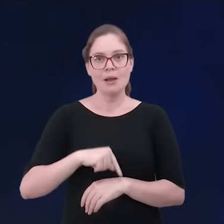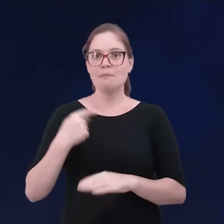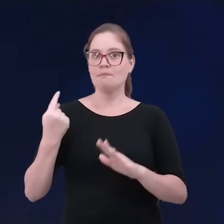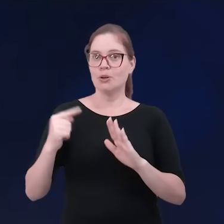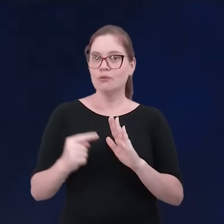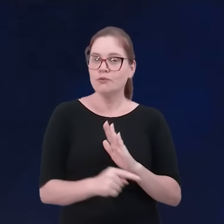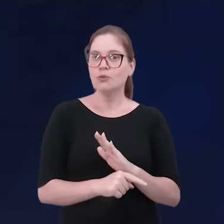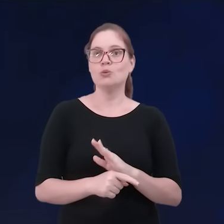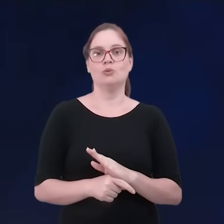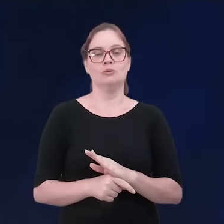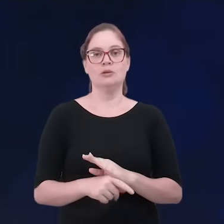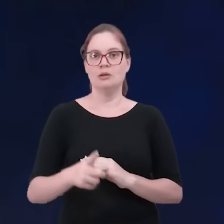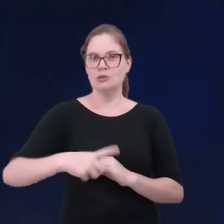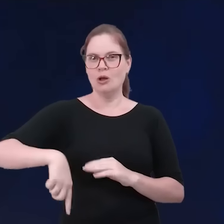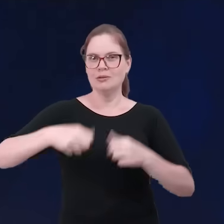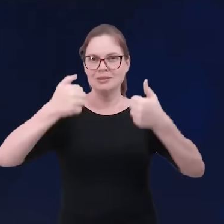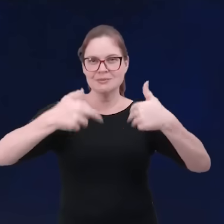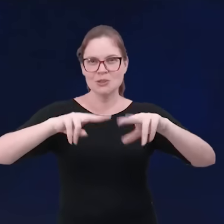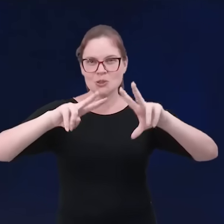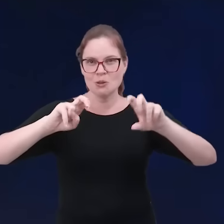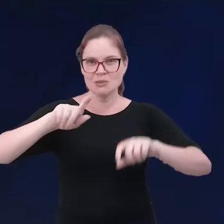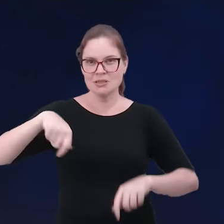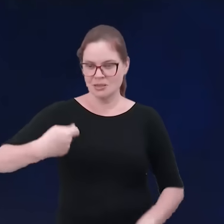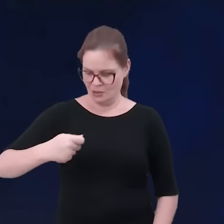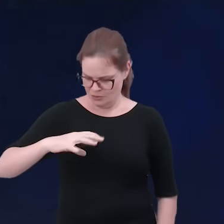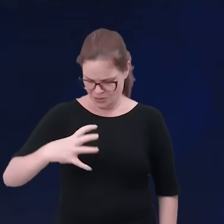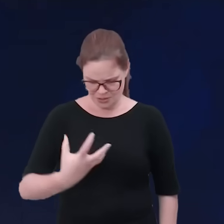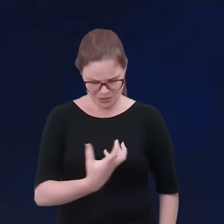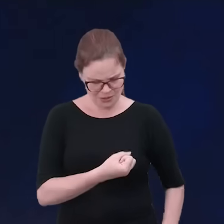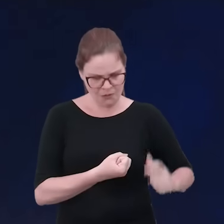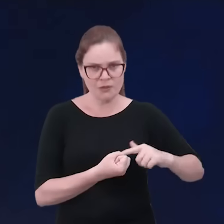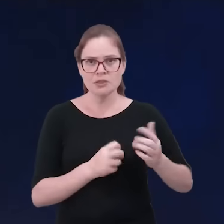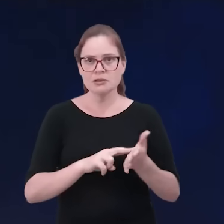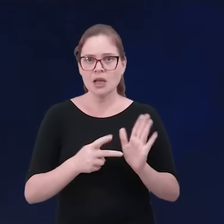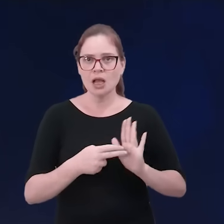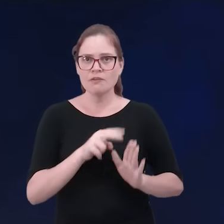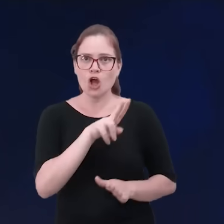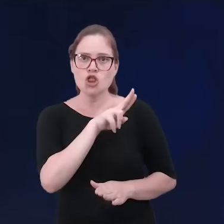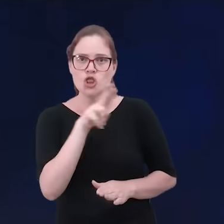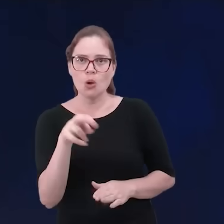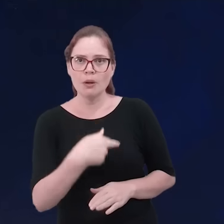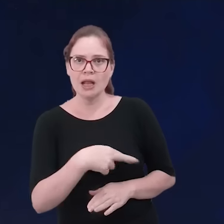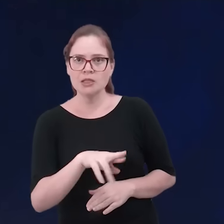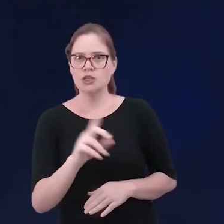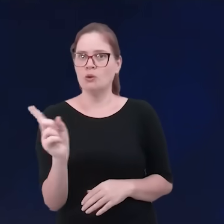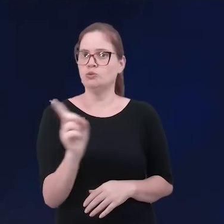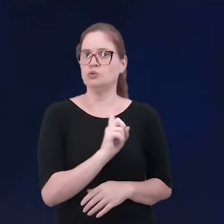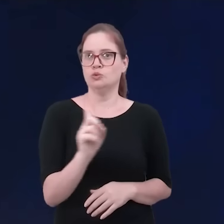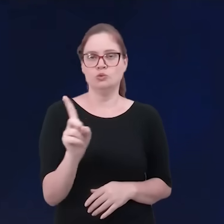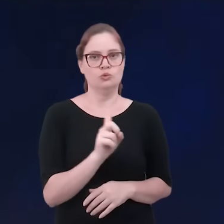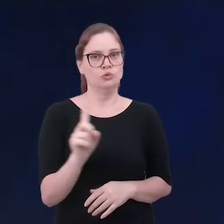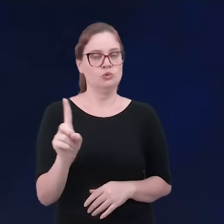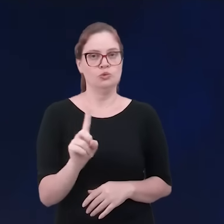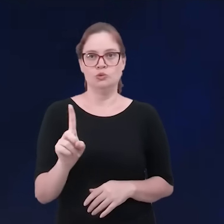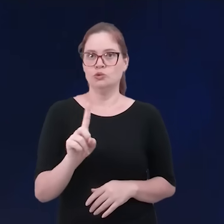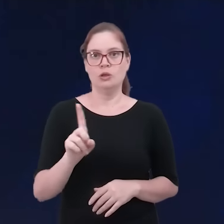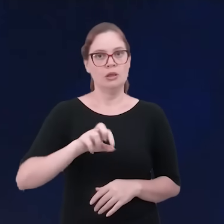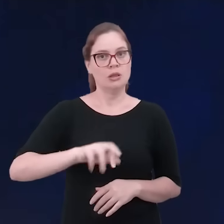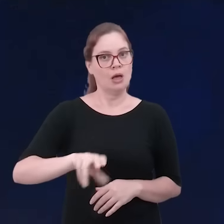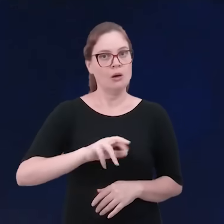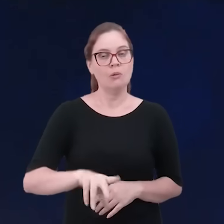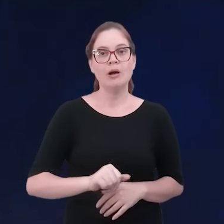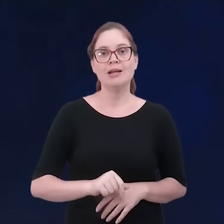profundo. Quando nós falamos de salvação, nós não estamos falando de denominação religiosa. Nós estamos falando